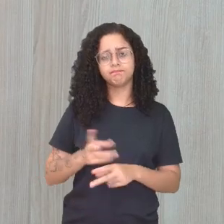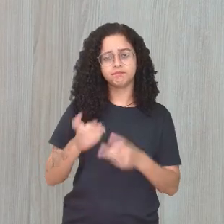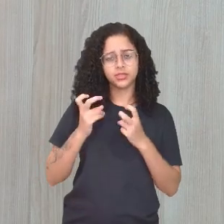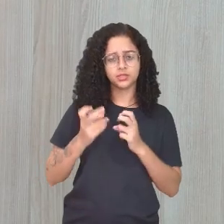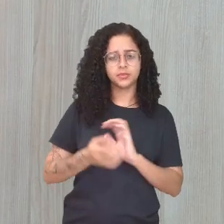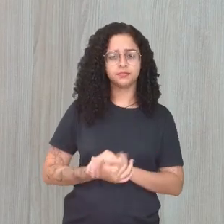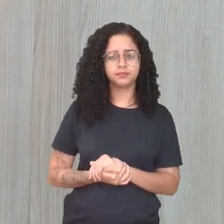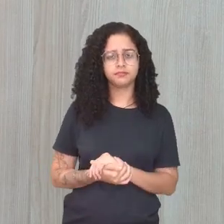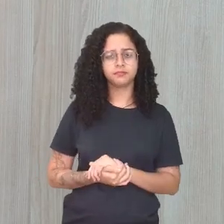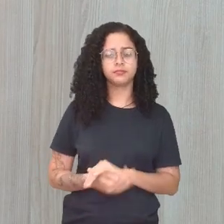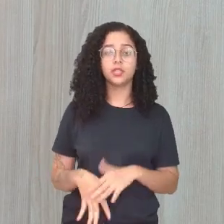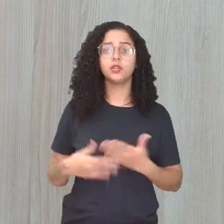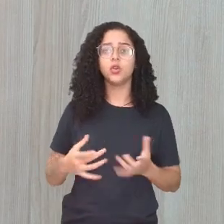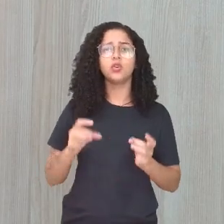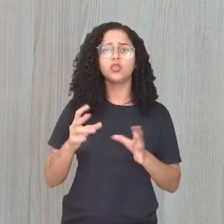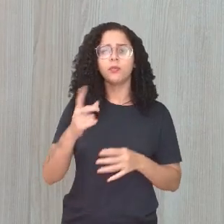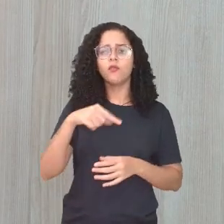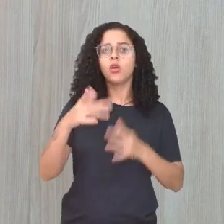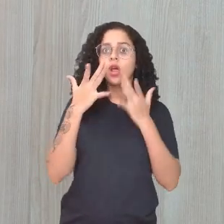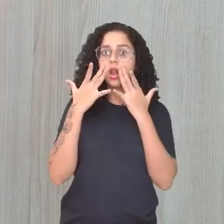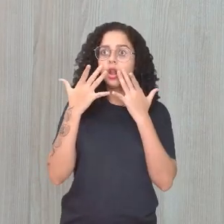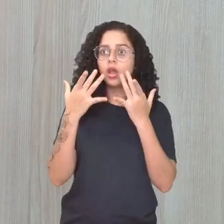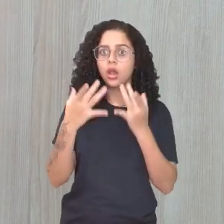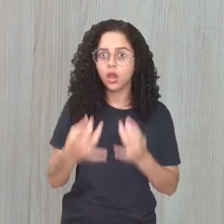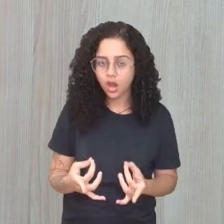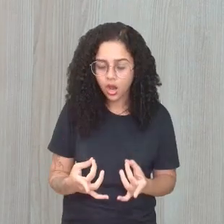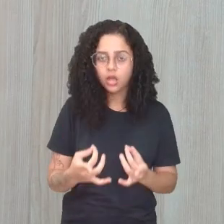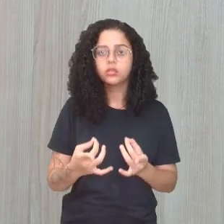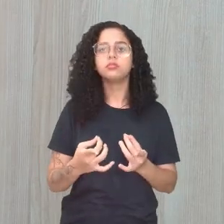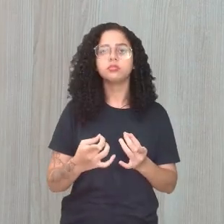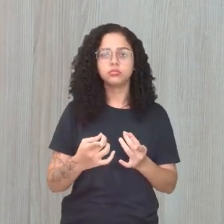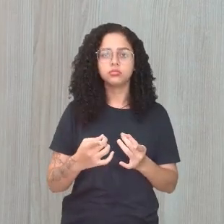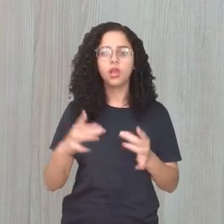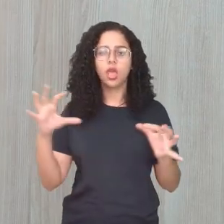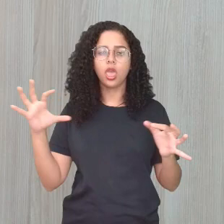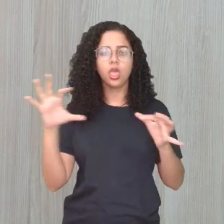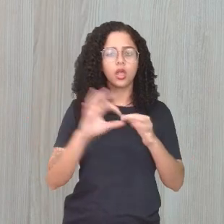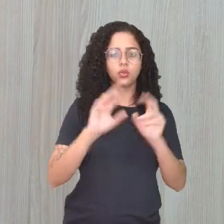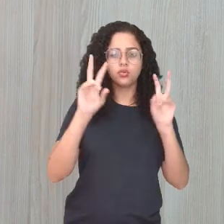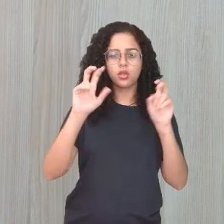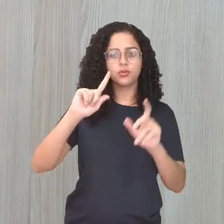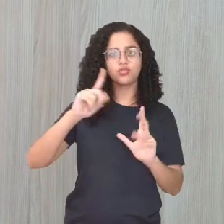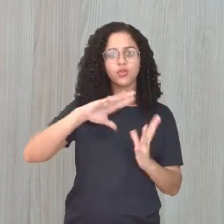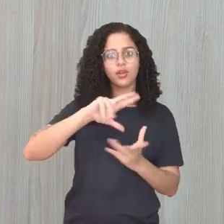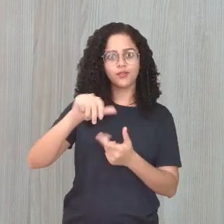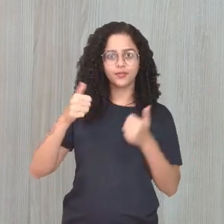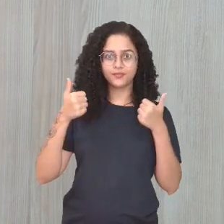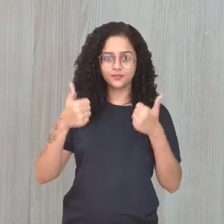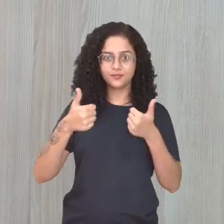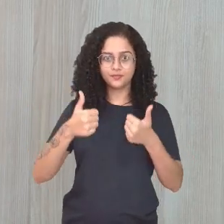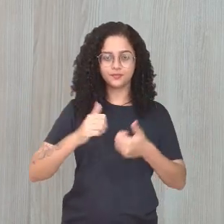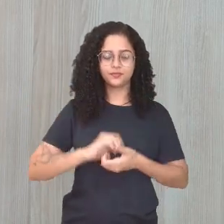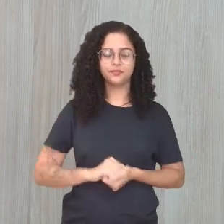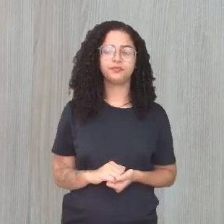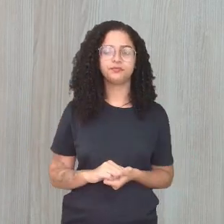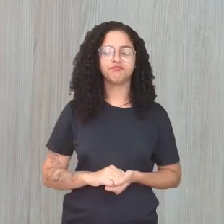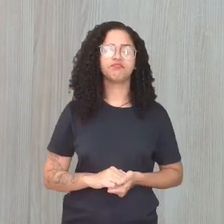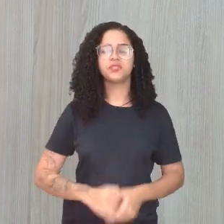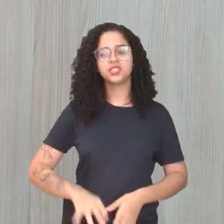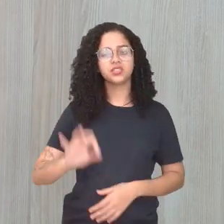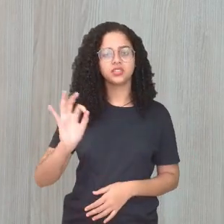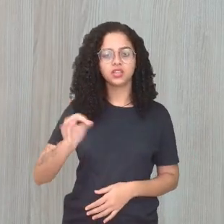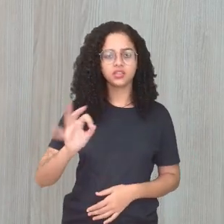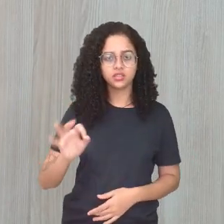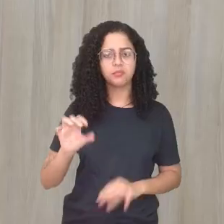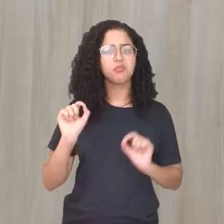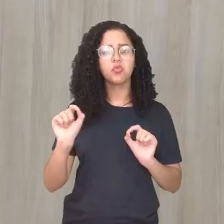percebe? Então, só para vocês ficarem ligados, é essa ponte que a gente faz com o nosso tema de geografia, beleza? Exatamente.